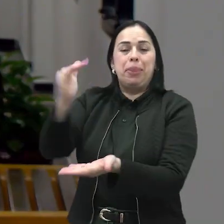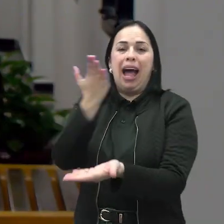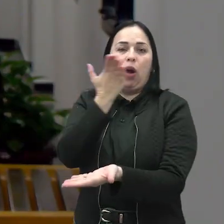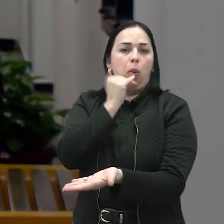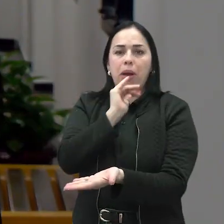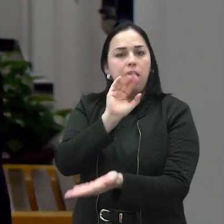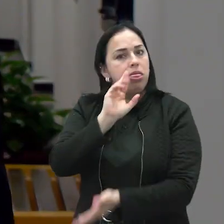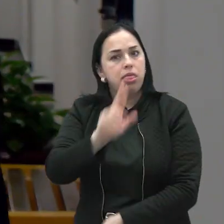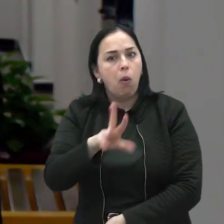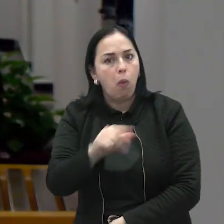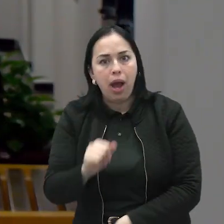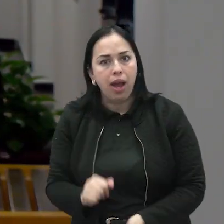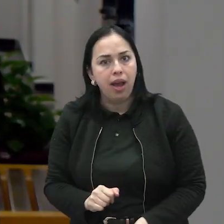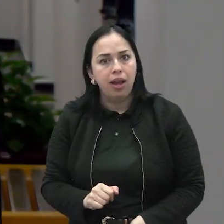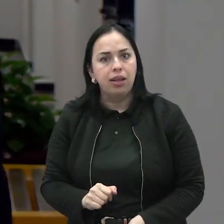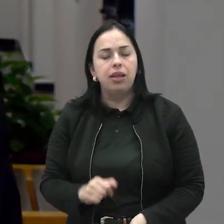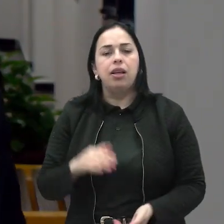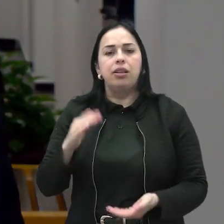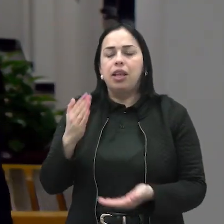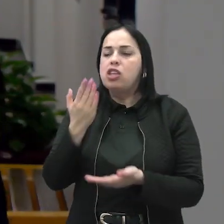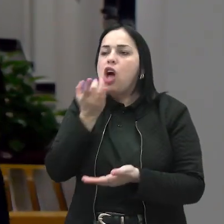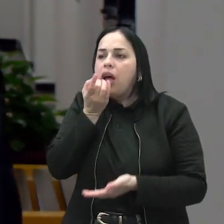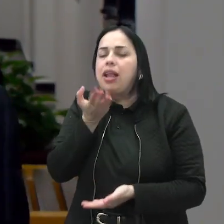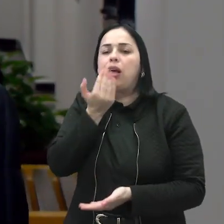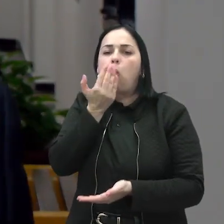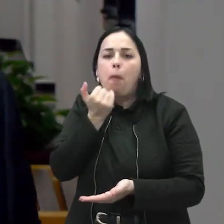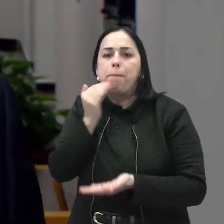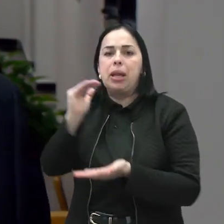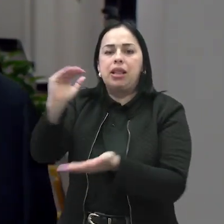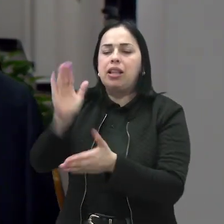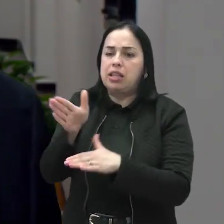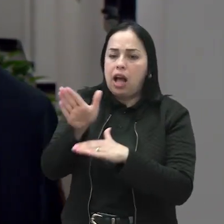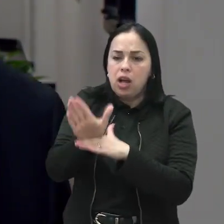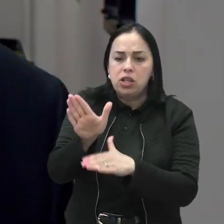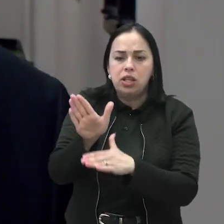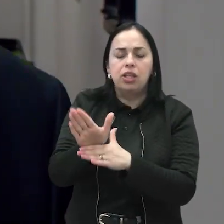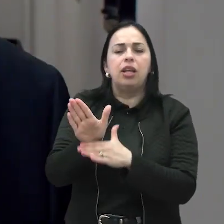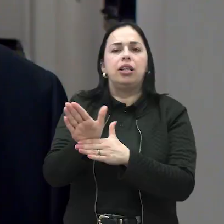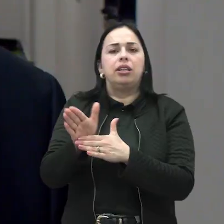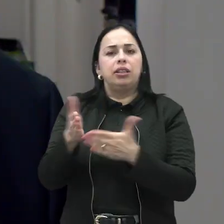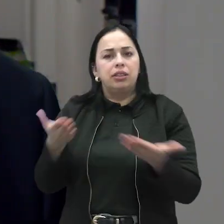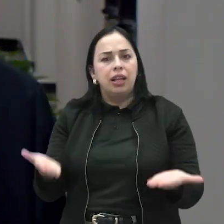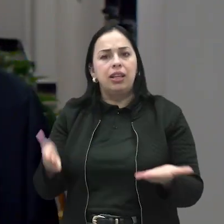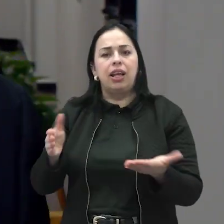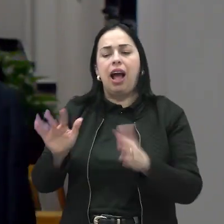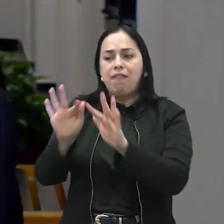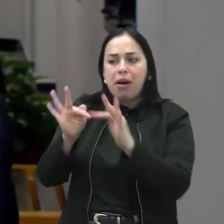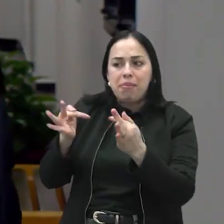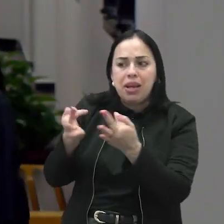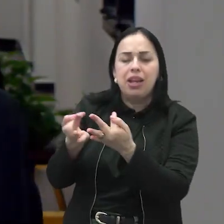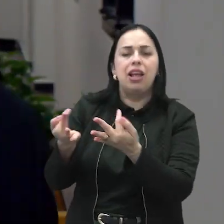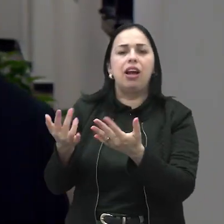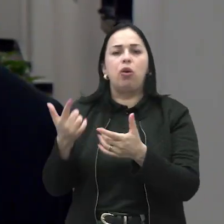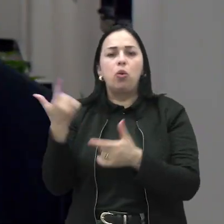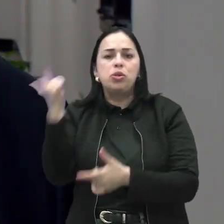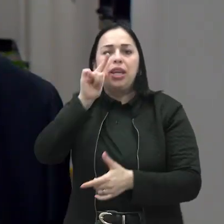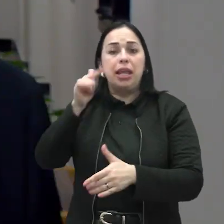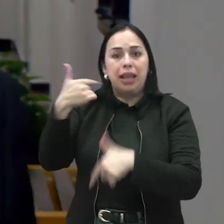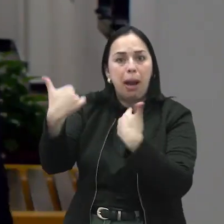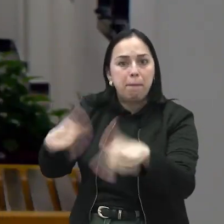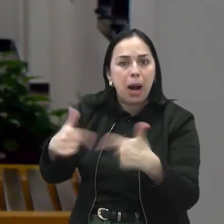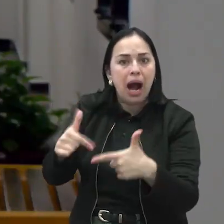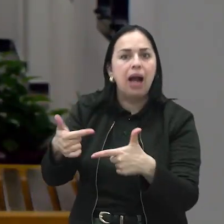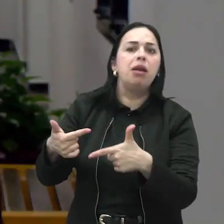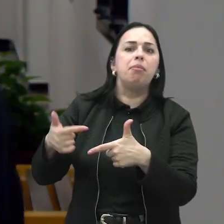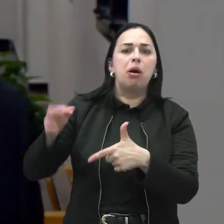básica. Não é só isso. Não é só a questão da alimentação, de você poder ajudar, devolver a dignidade para aquela família, do emprego, para que ele